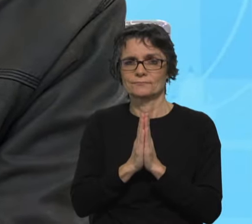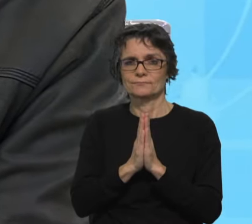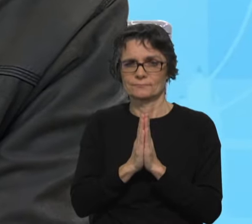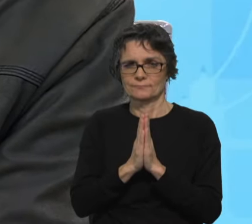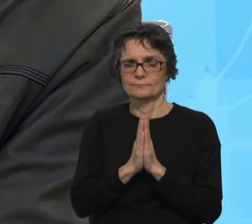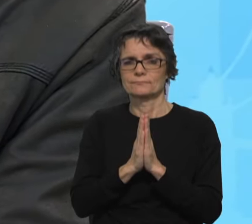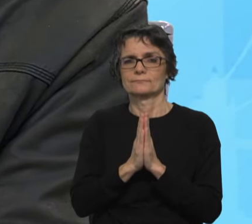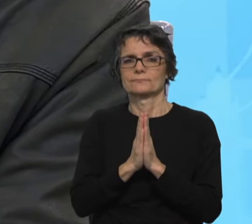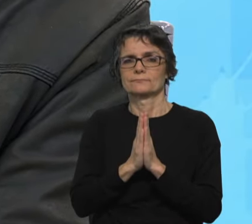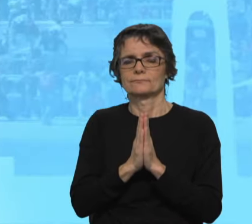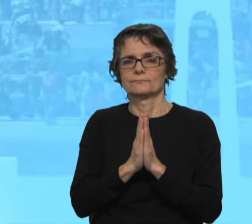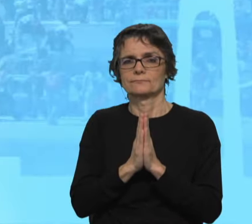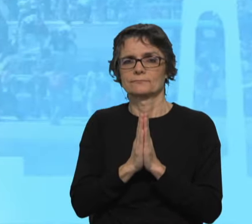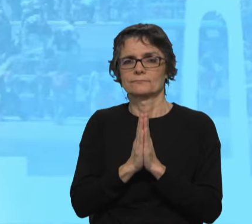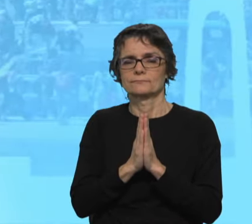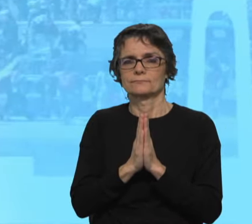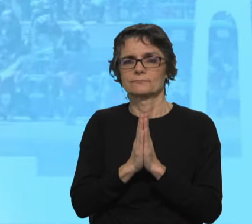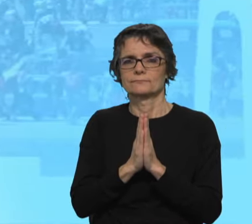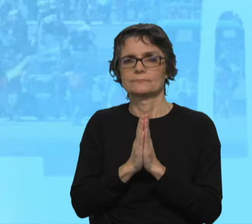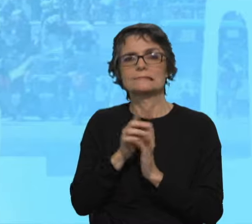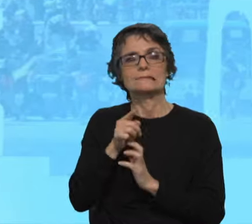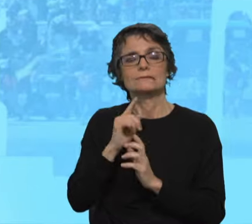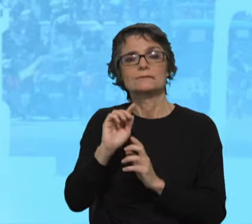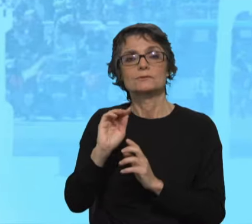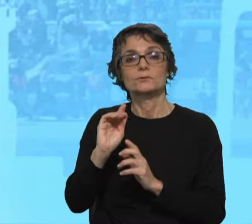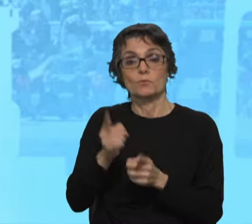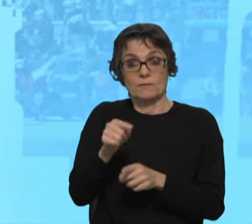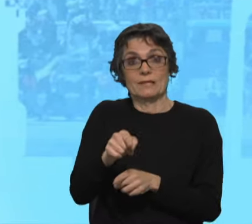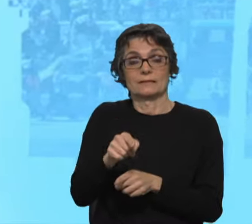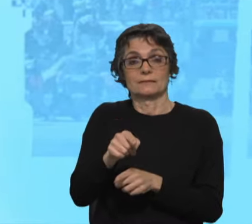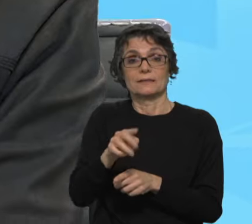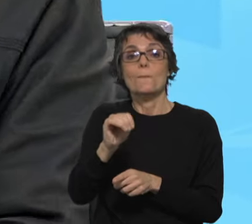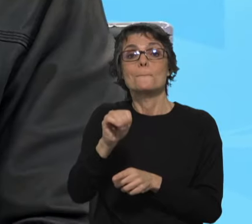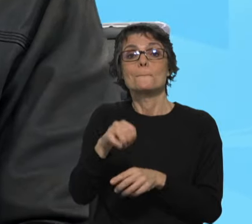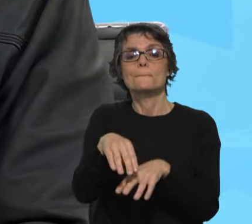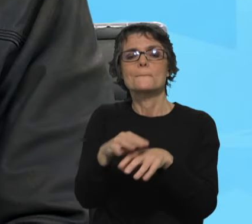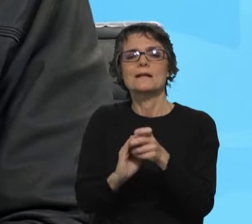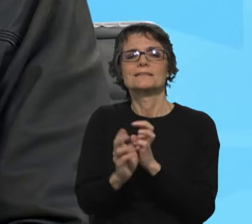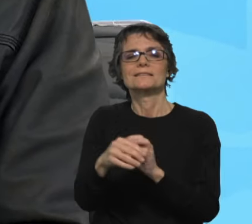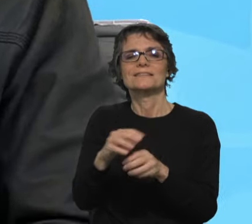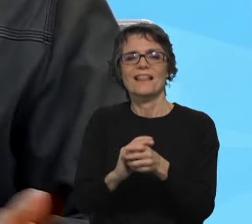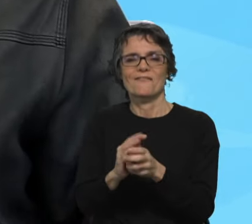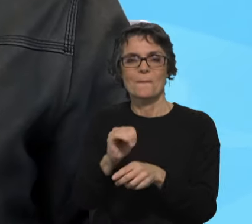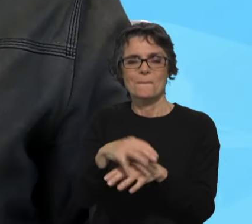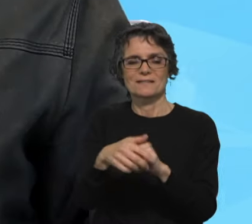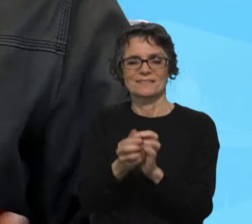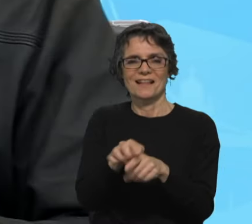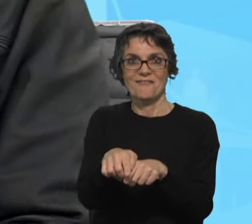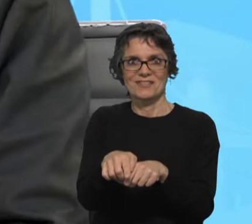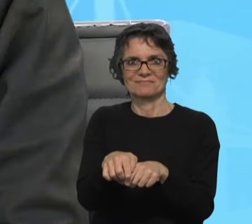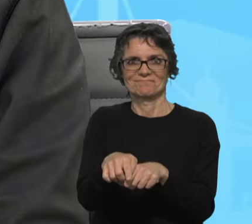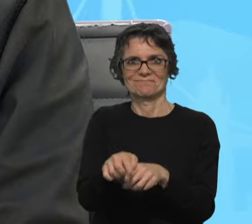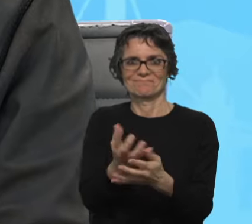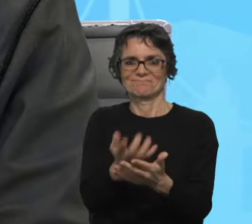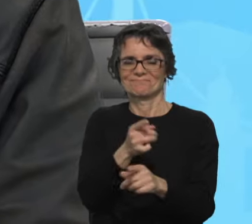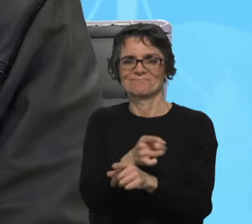da Misericórdia assim e eh começamos logo por aí é o Lavapés o Lavapés quer aí quer em alcafozes